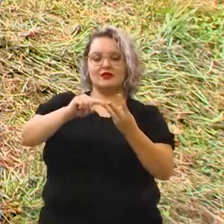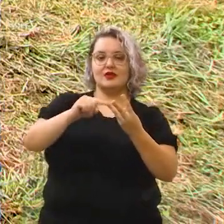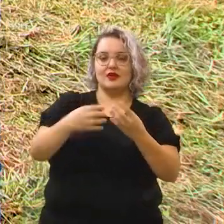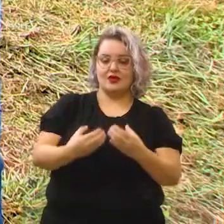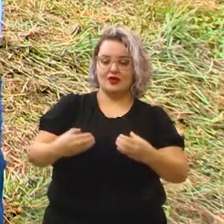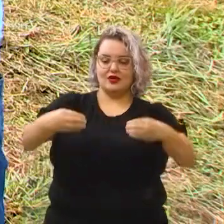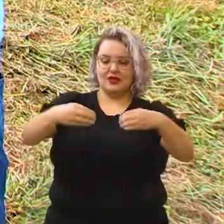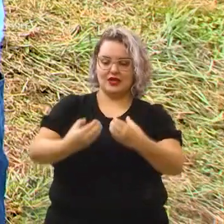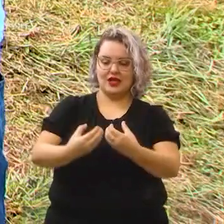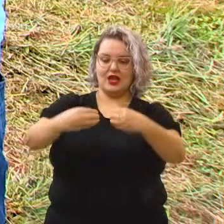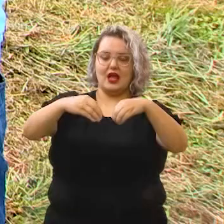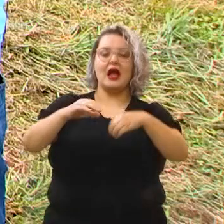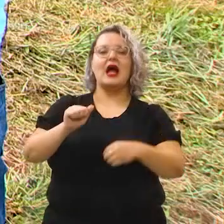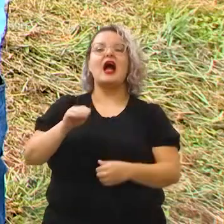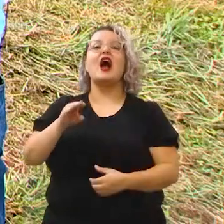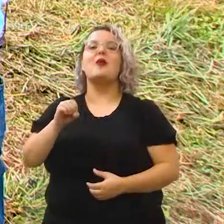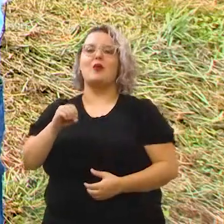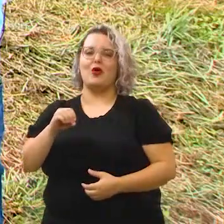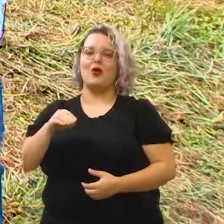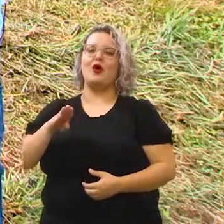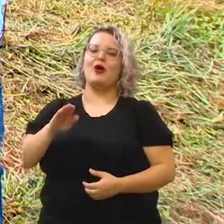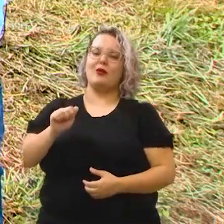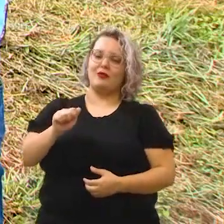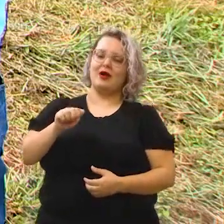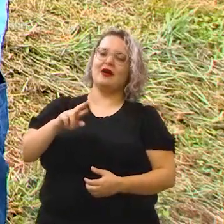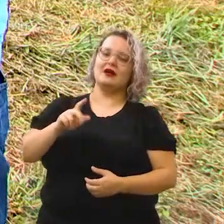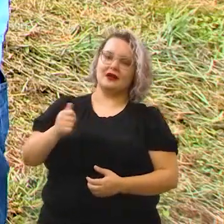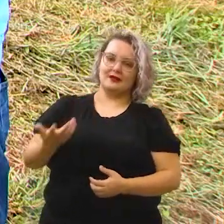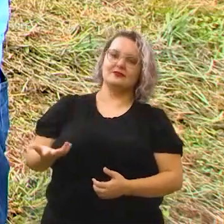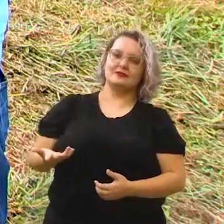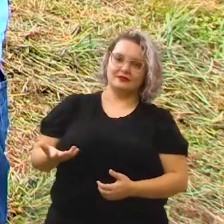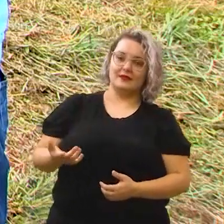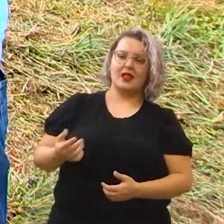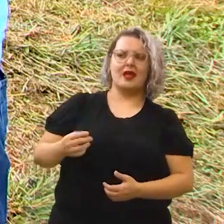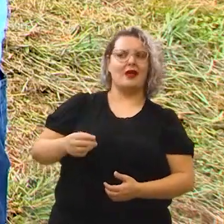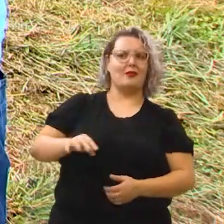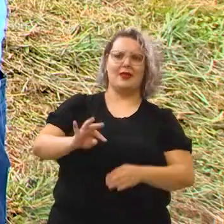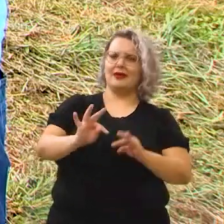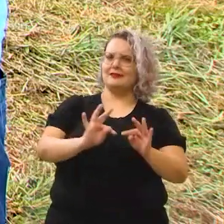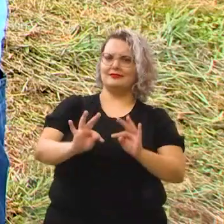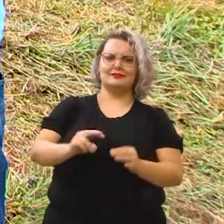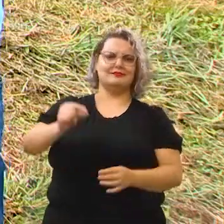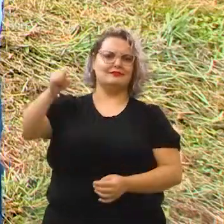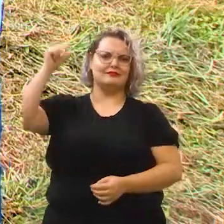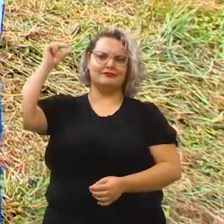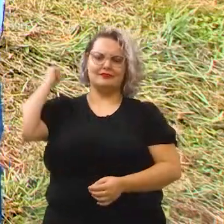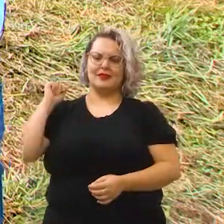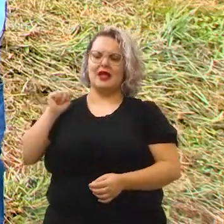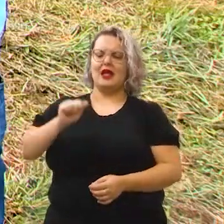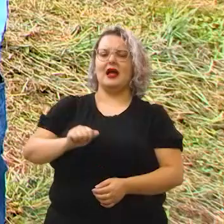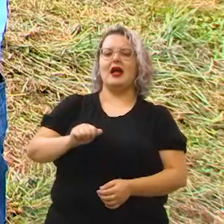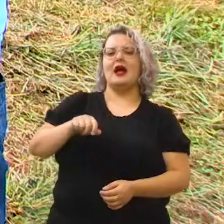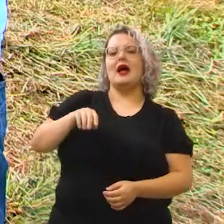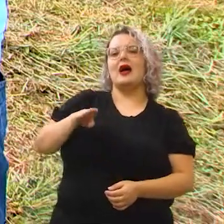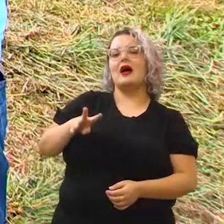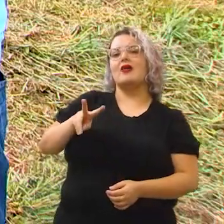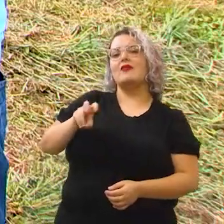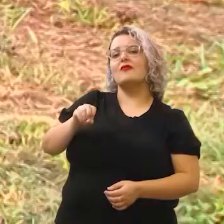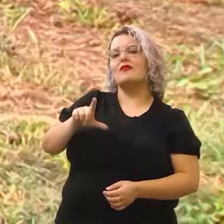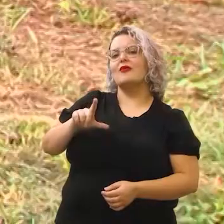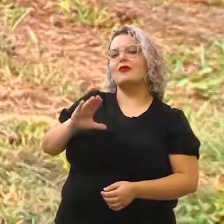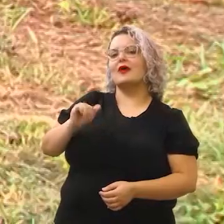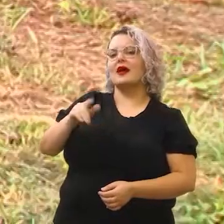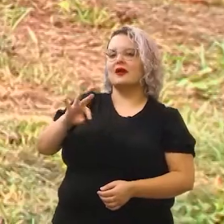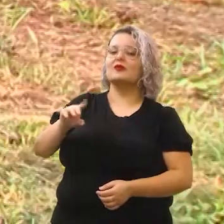né? Isso a gente já trouxe uma técnica milenar, né? Eles plantavam também o avocado, que é o abacate, então